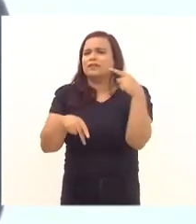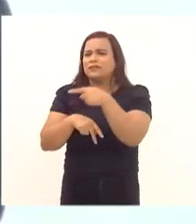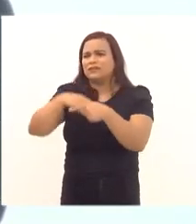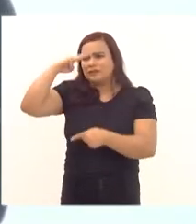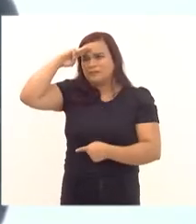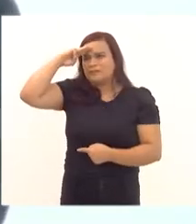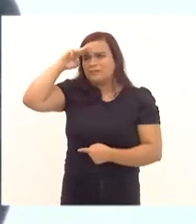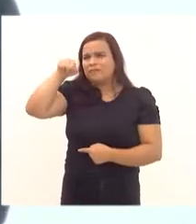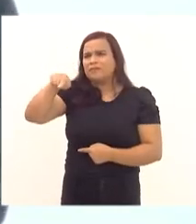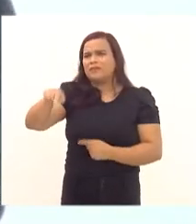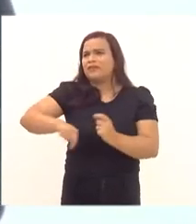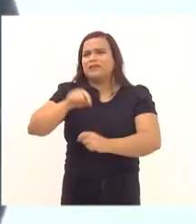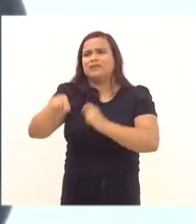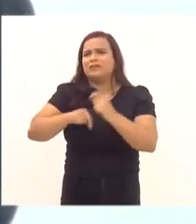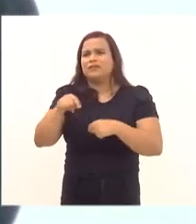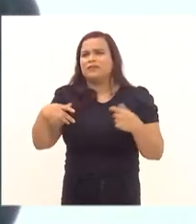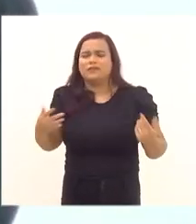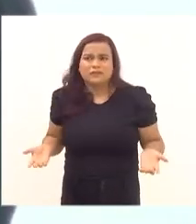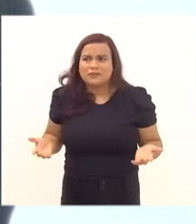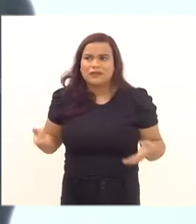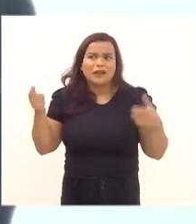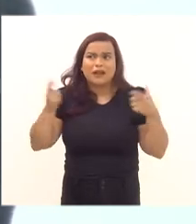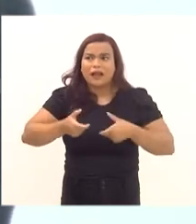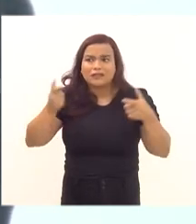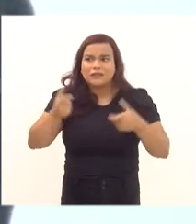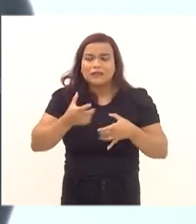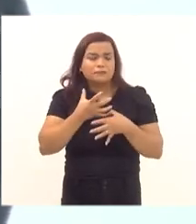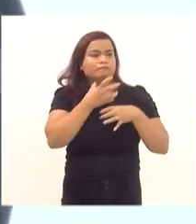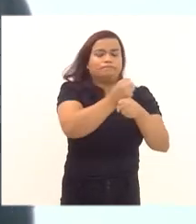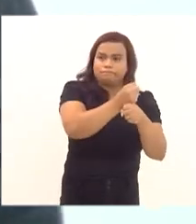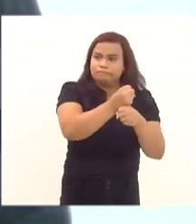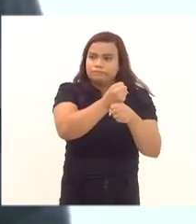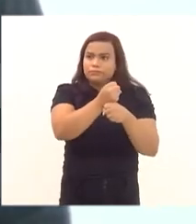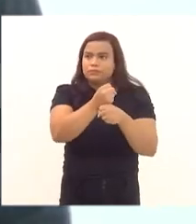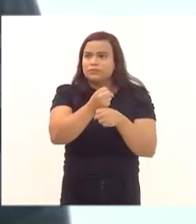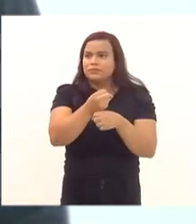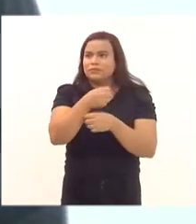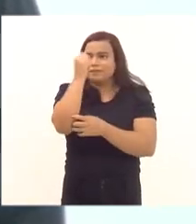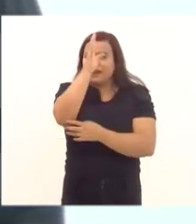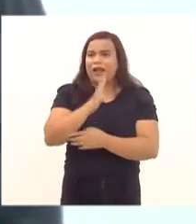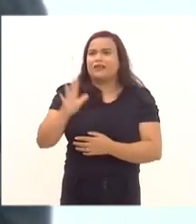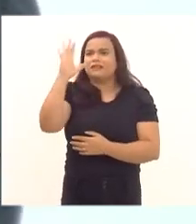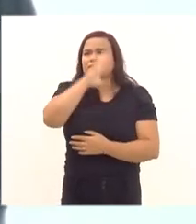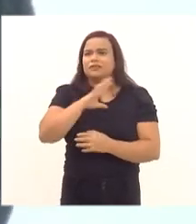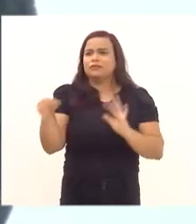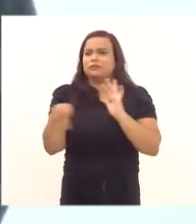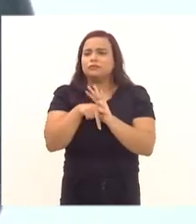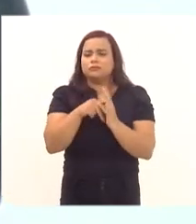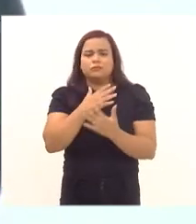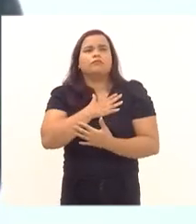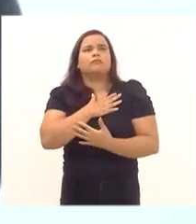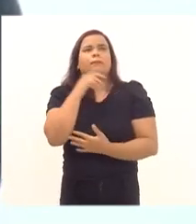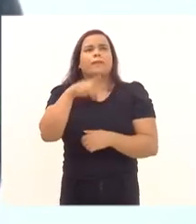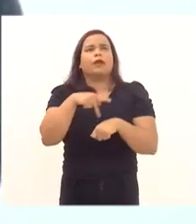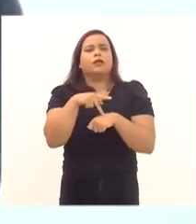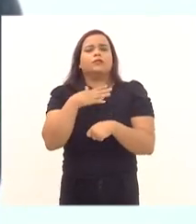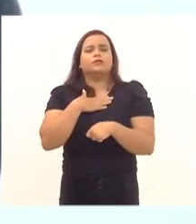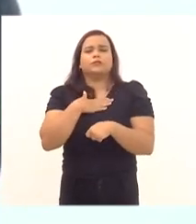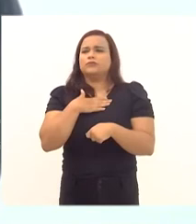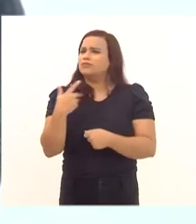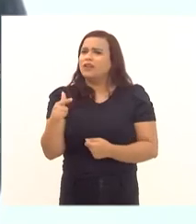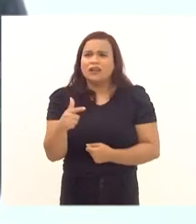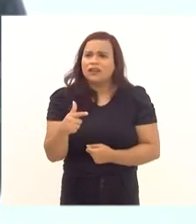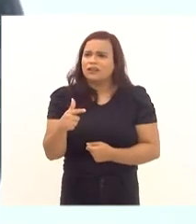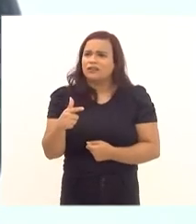esses E cadê o tal patriotismo dessa gente não existe eu quero falar Tecnicamente